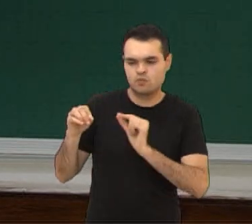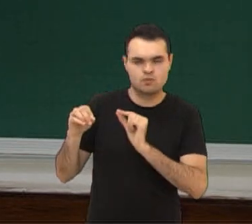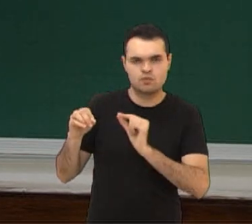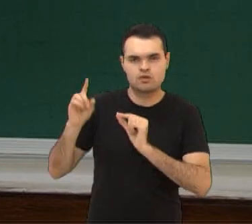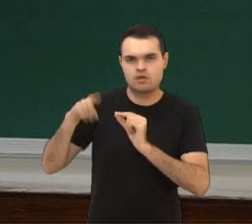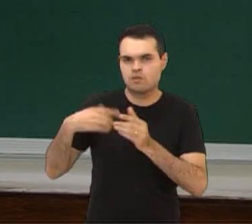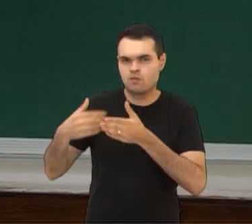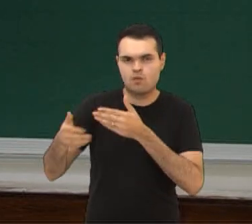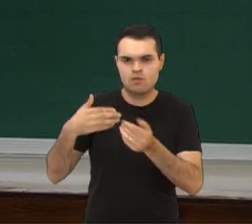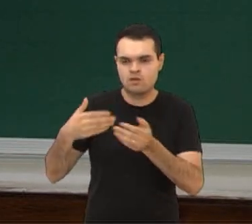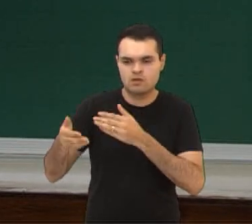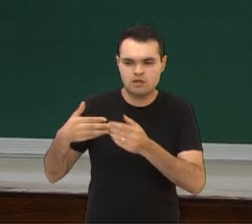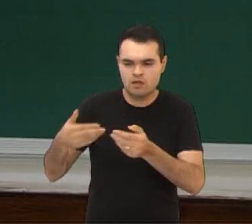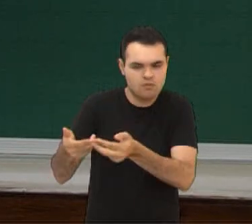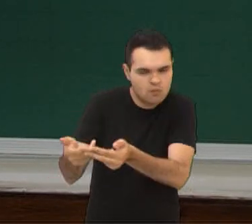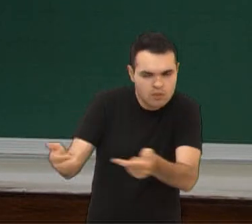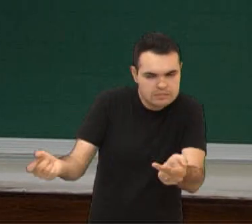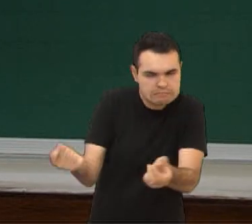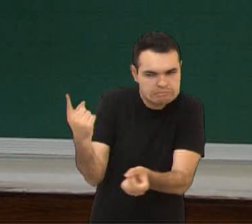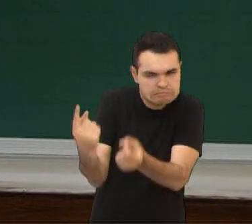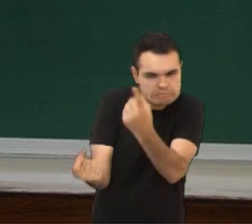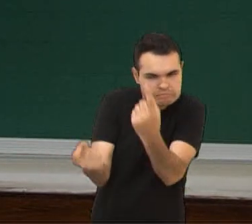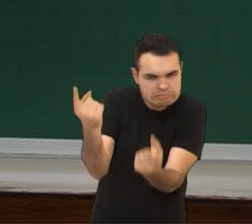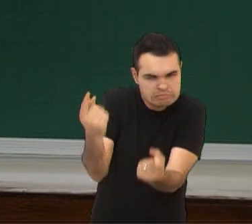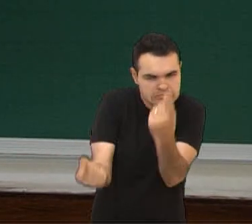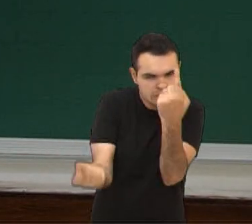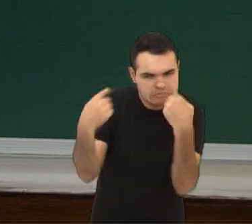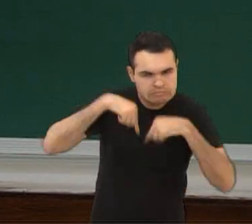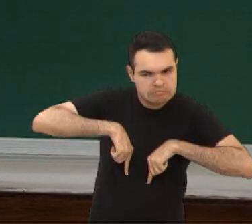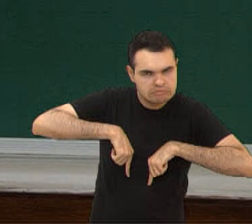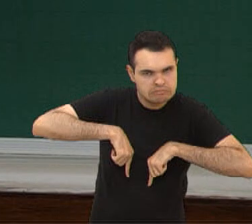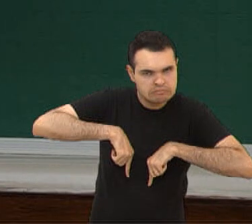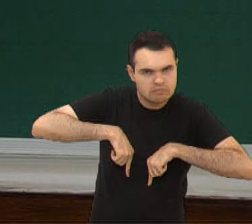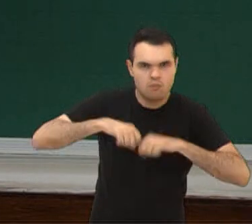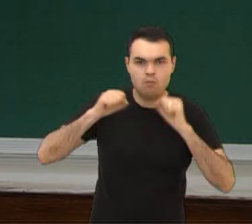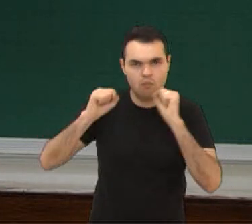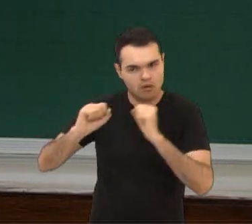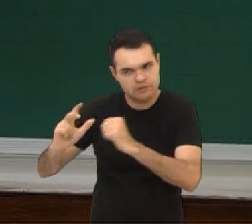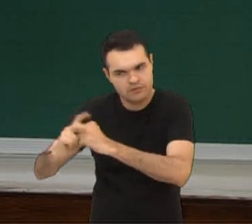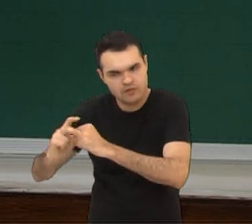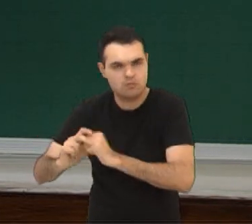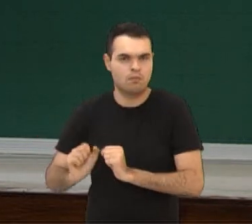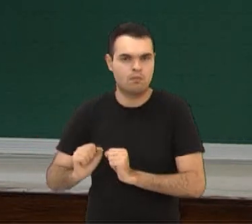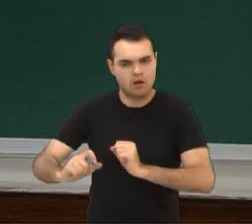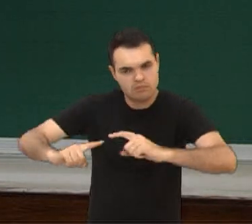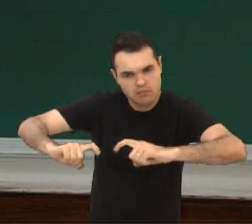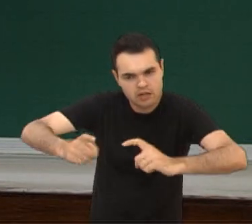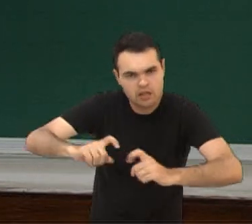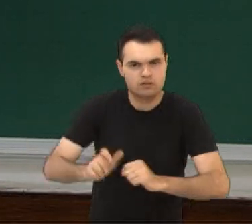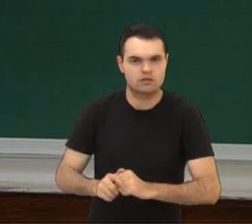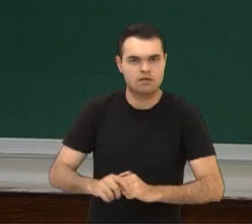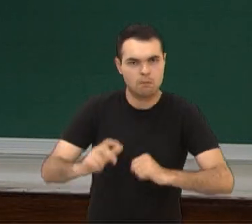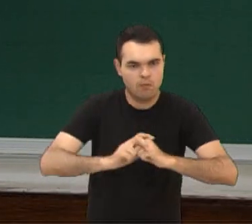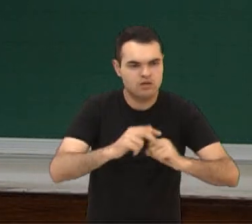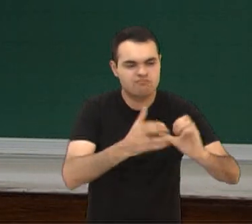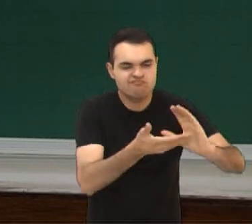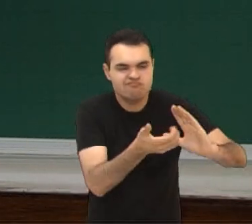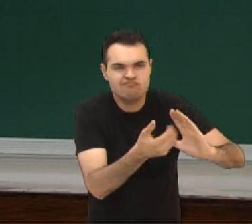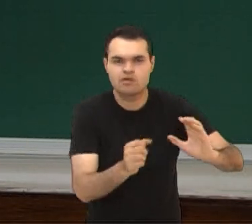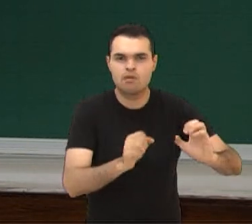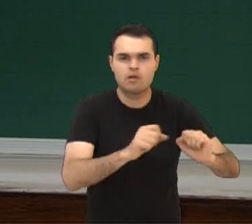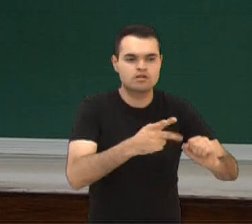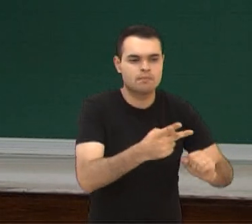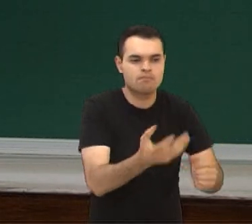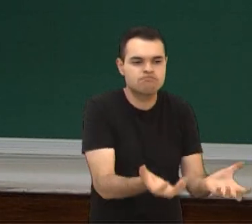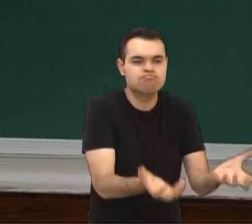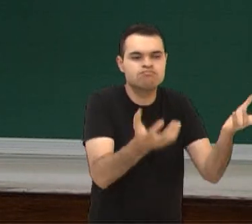qualquer corpo estranho, algo que não deveria estar dentro de você e acabou entrando. Pode ser o vírus, pode ser a bactéria, pode ser pólen, pode ser pó.